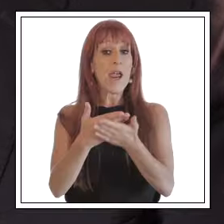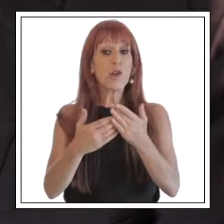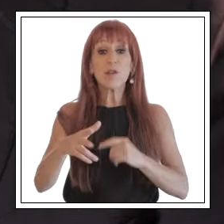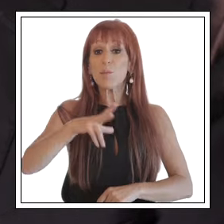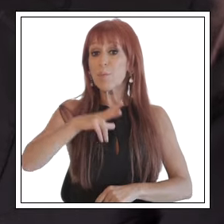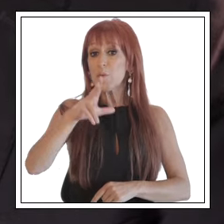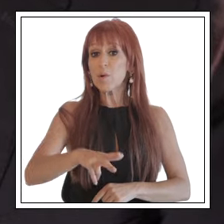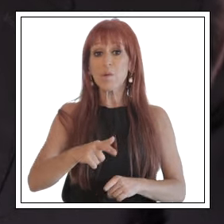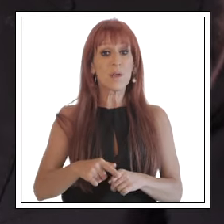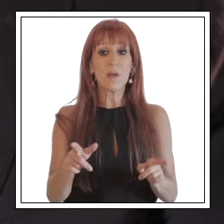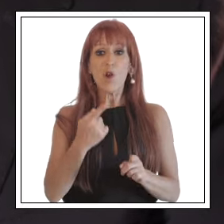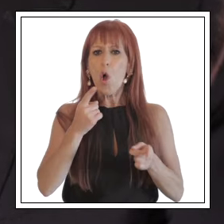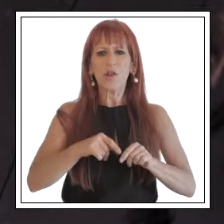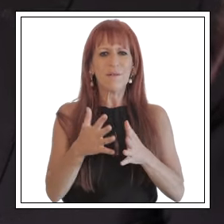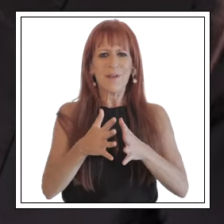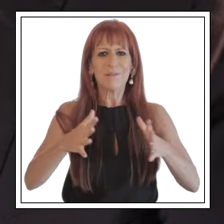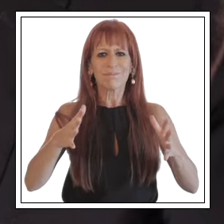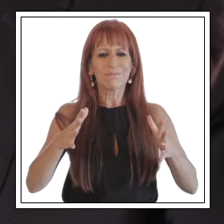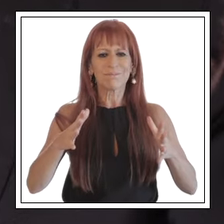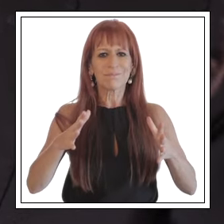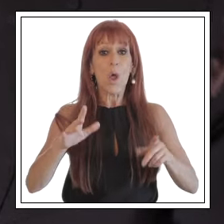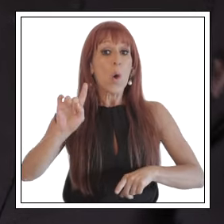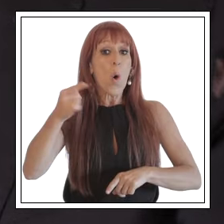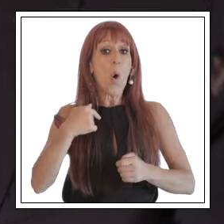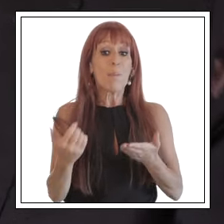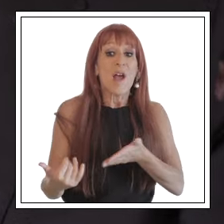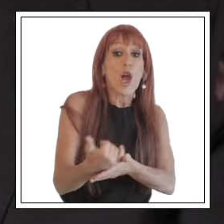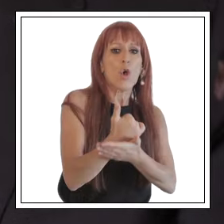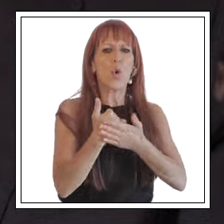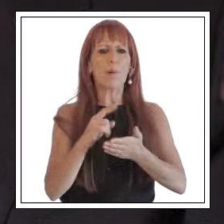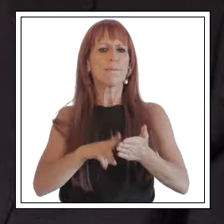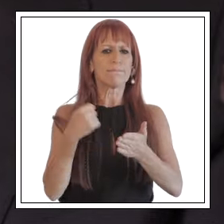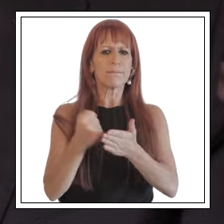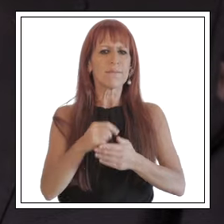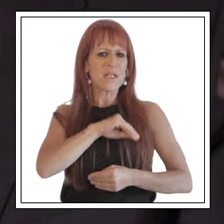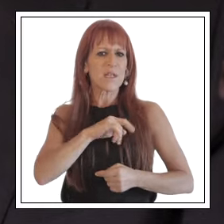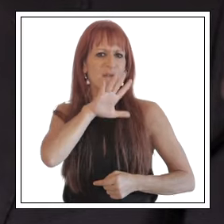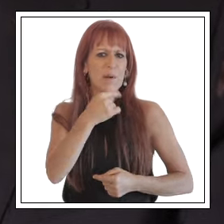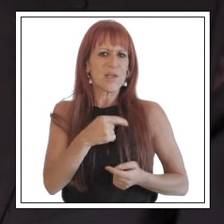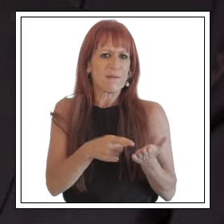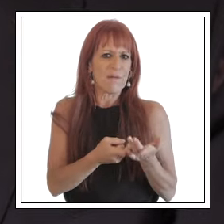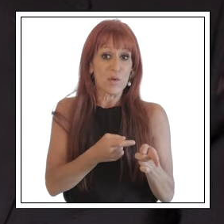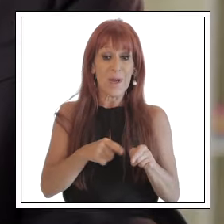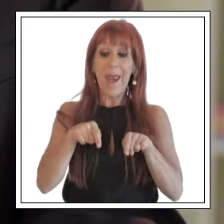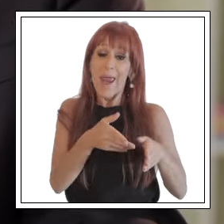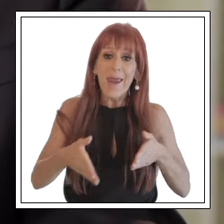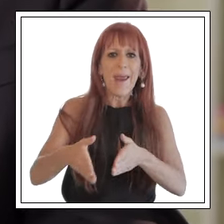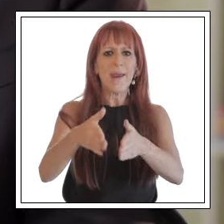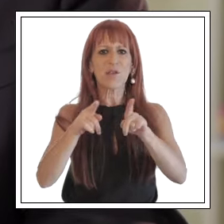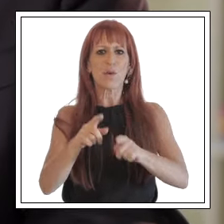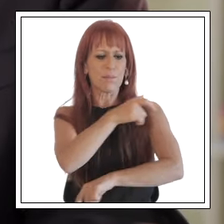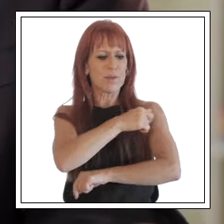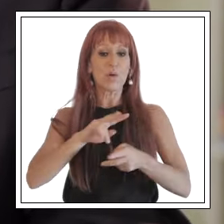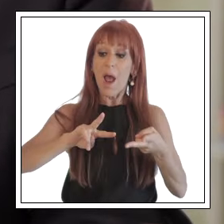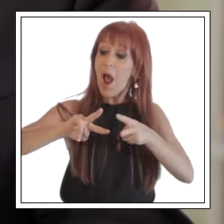A economia portuguesa não voltará a crescer sem uma recuperação efetiva do rendimento das famílias. Esta